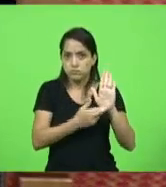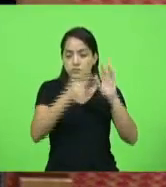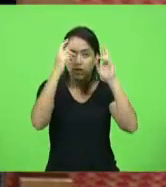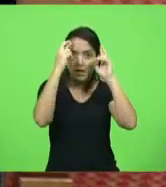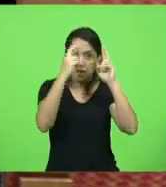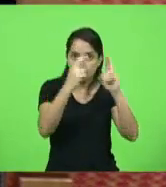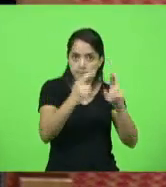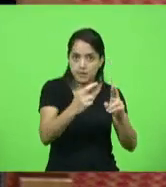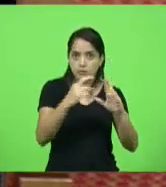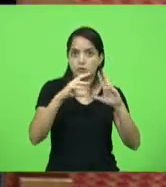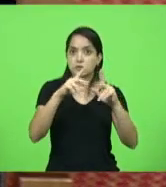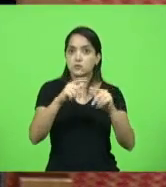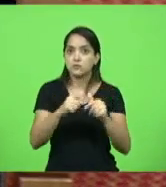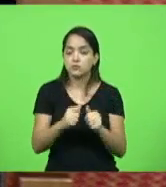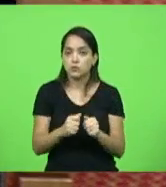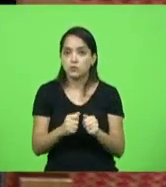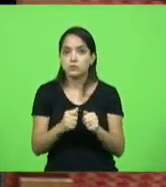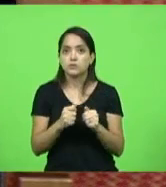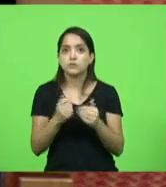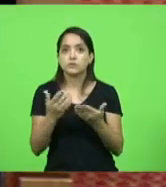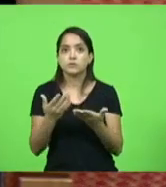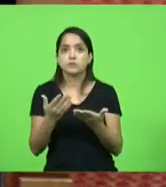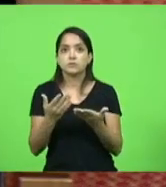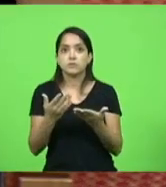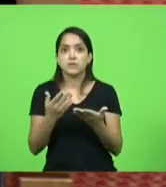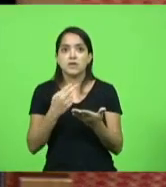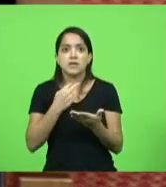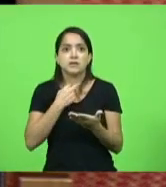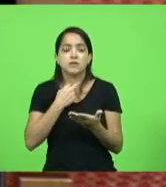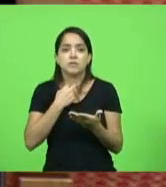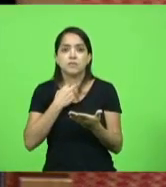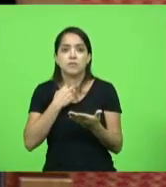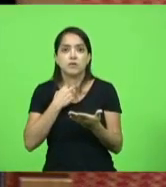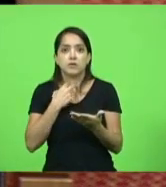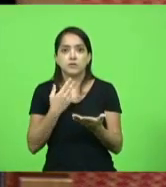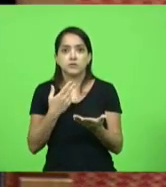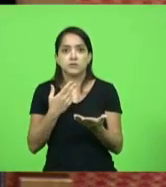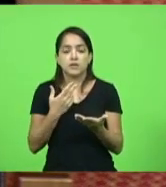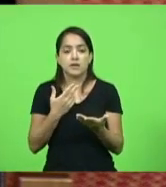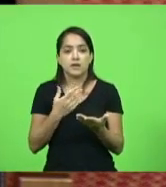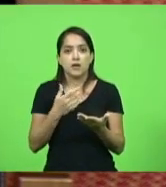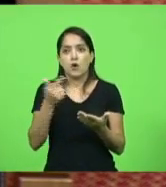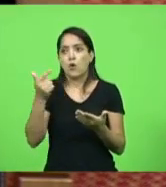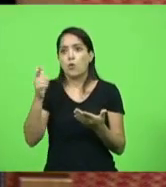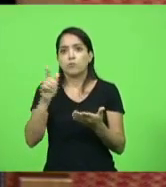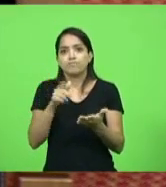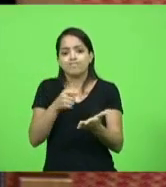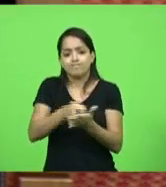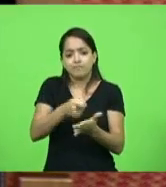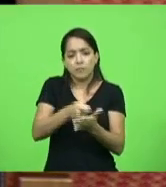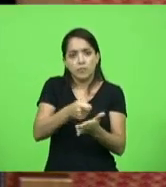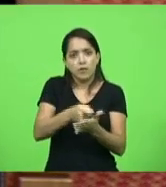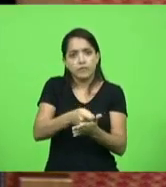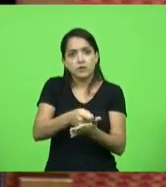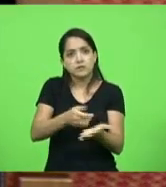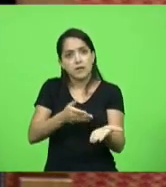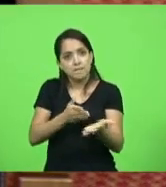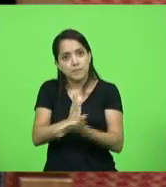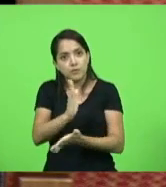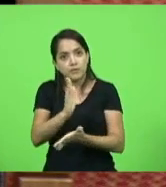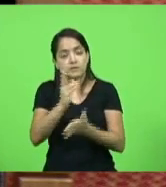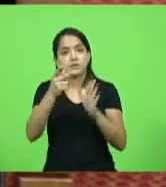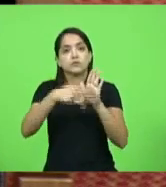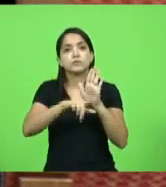seus pares, e não pode alguém querer porque querer a aprovação de um projeto porque